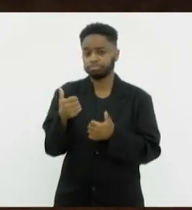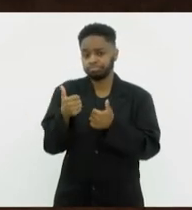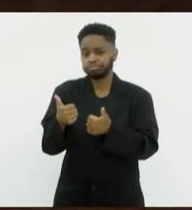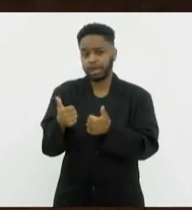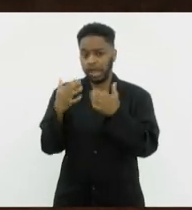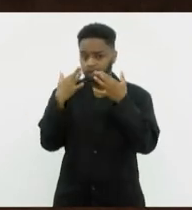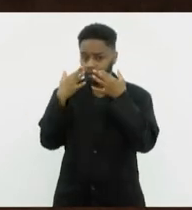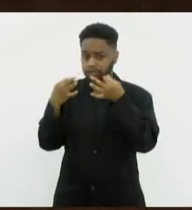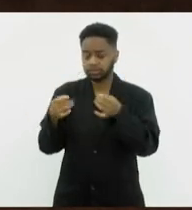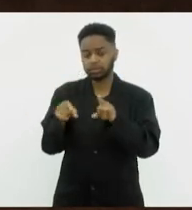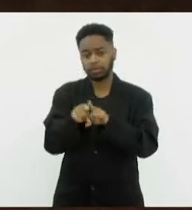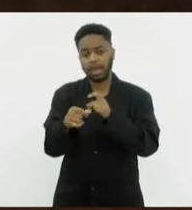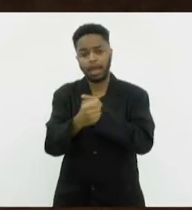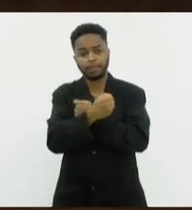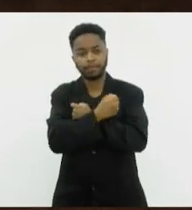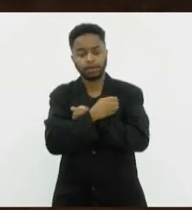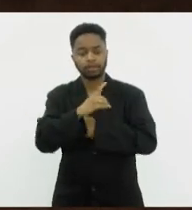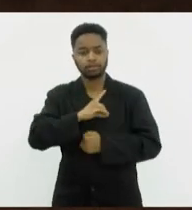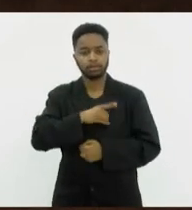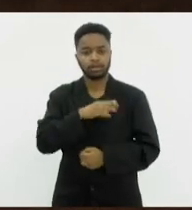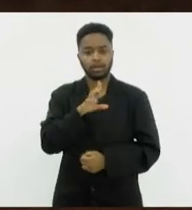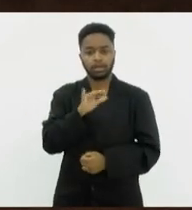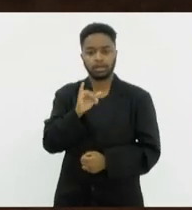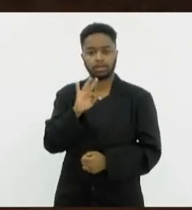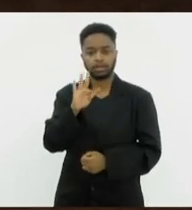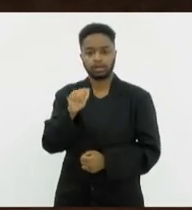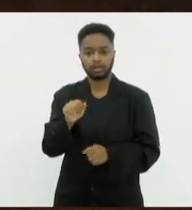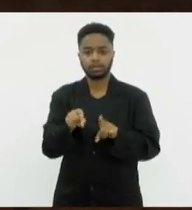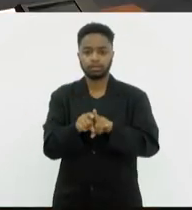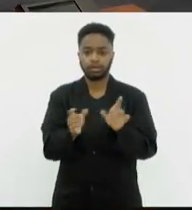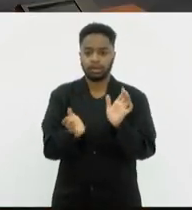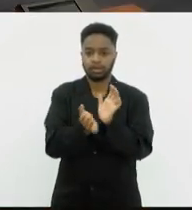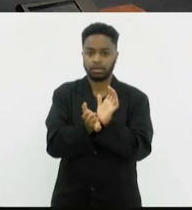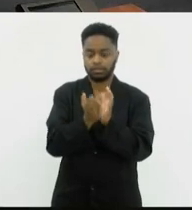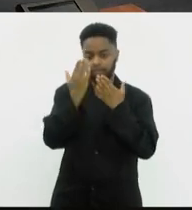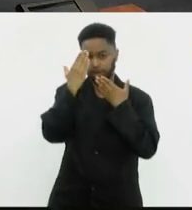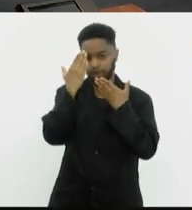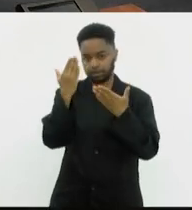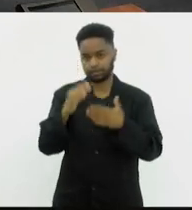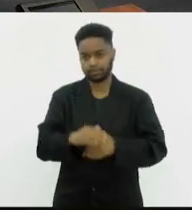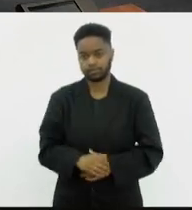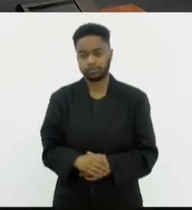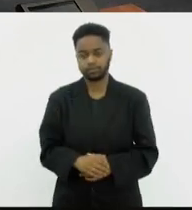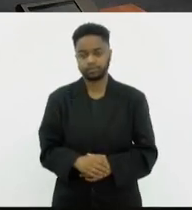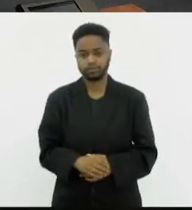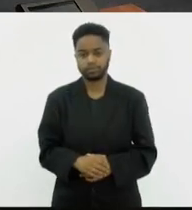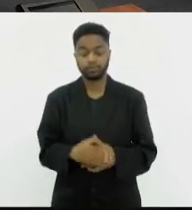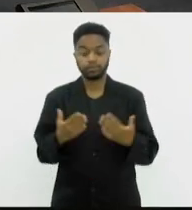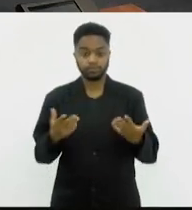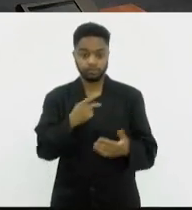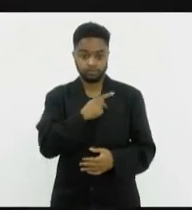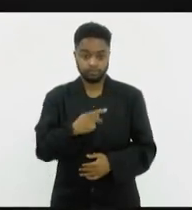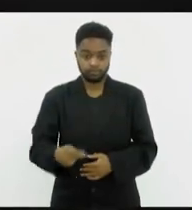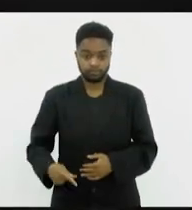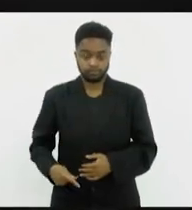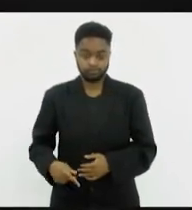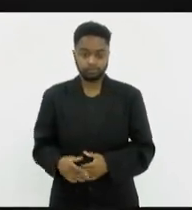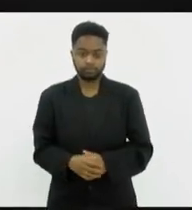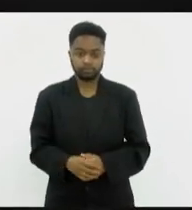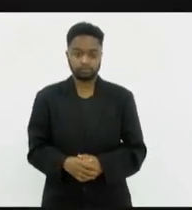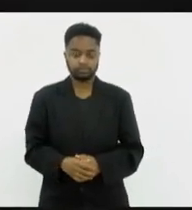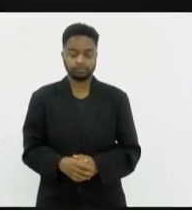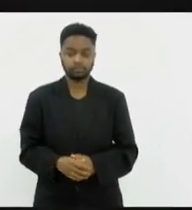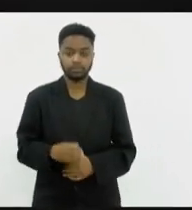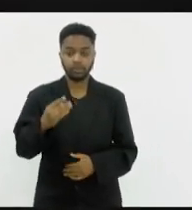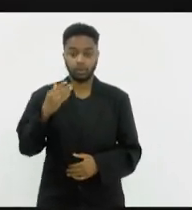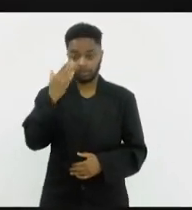um grande abraço à delegada Rita e toda a sua equipe. Obrigada. Senhor presidente. Obrigado, deputada Marta Rocha.